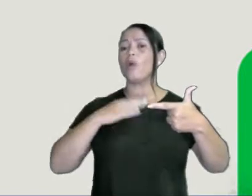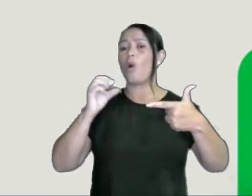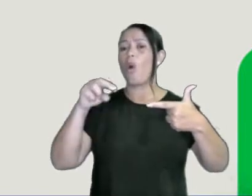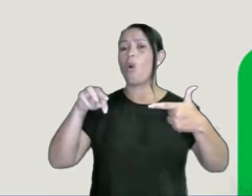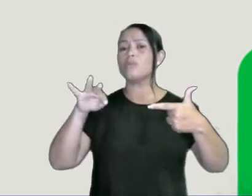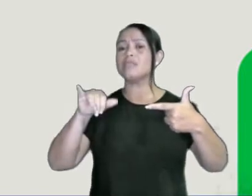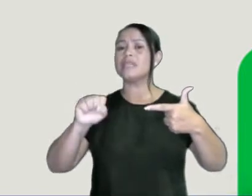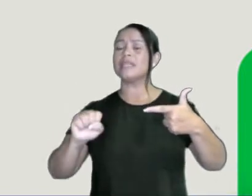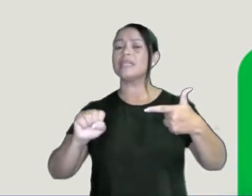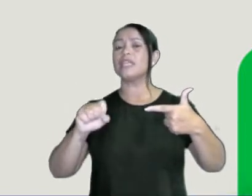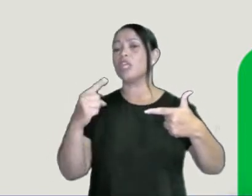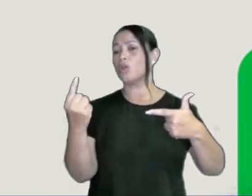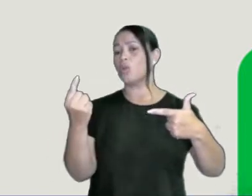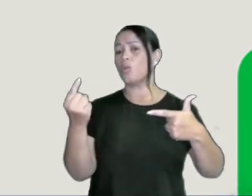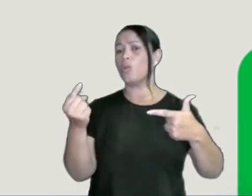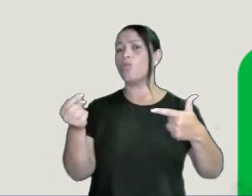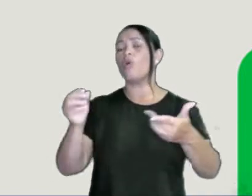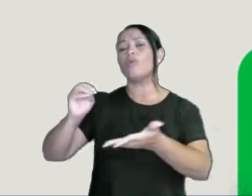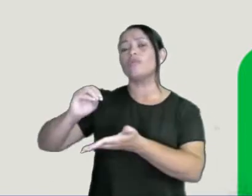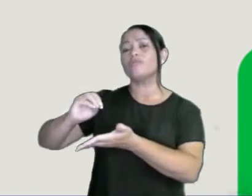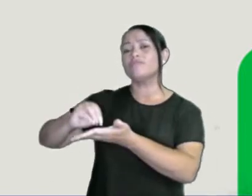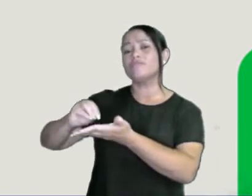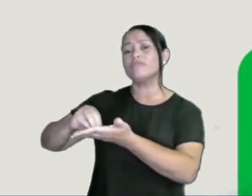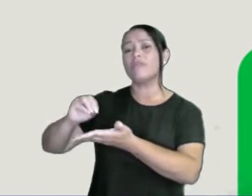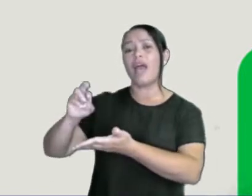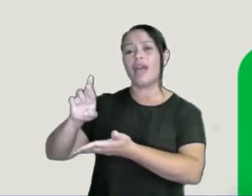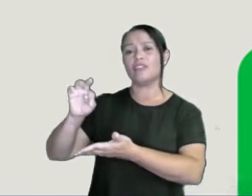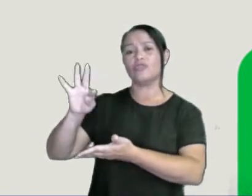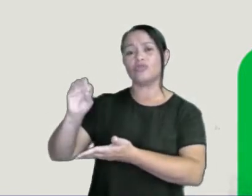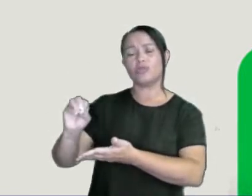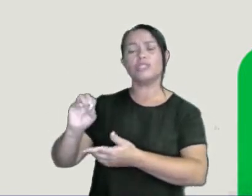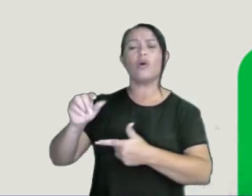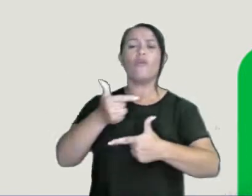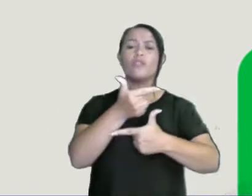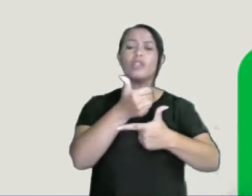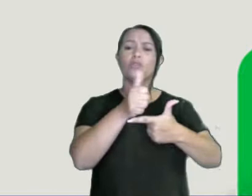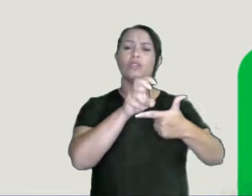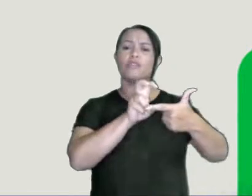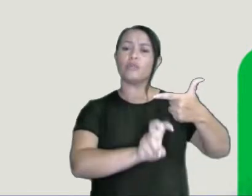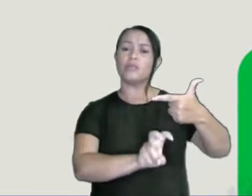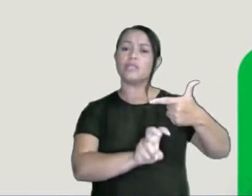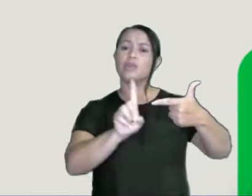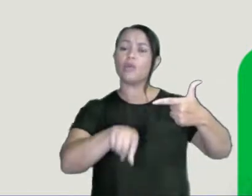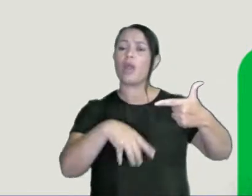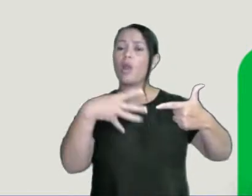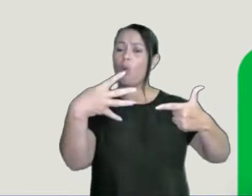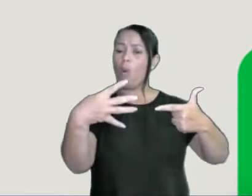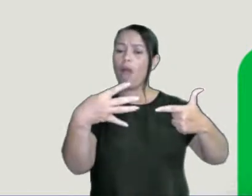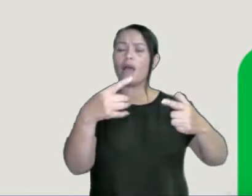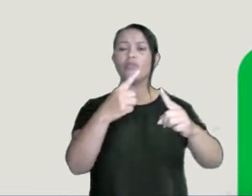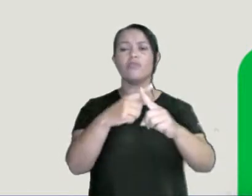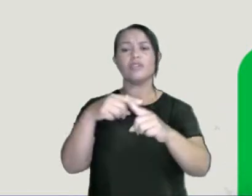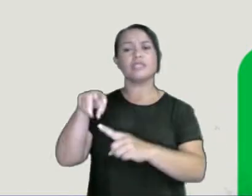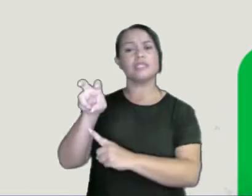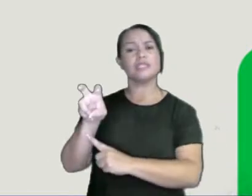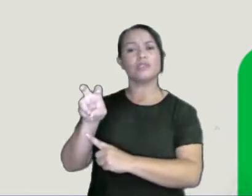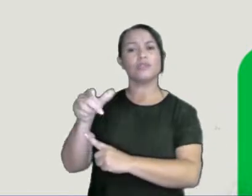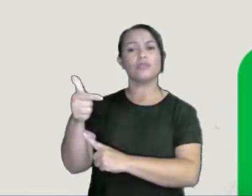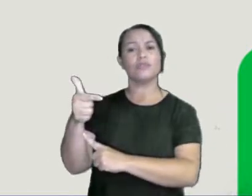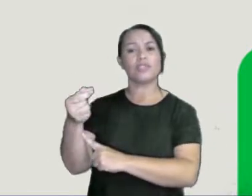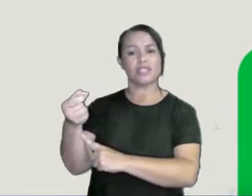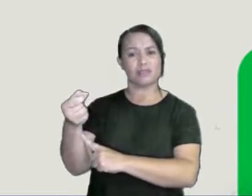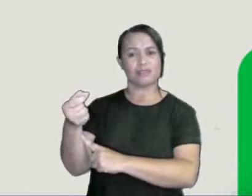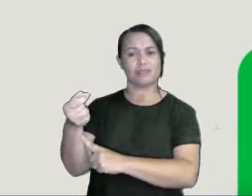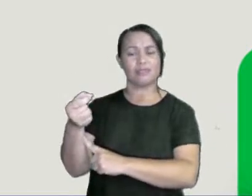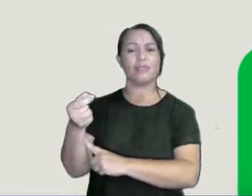meu resto. Foi uma divisão simples, ou seja, 21 dividido para 5 é quanto? 4. 4 vezes 5,